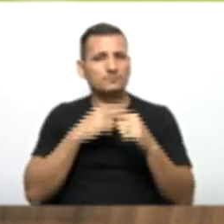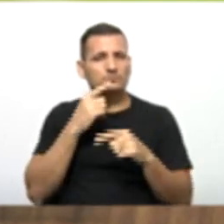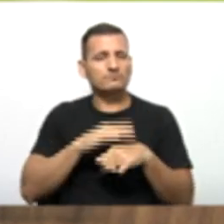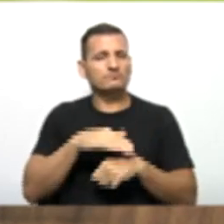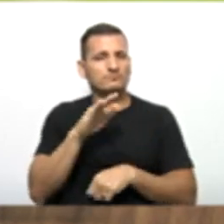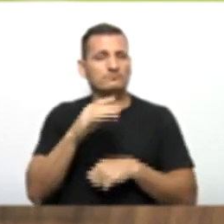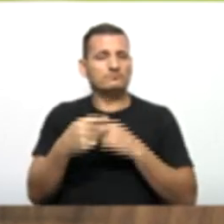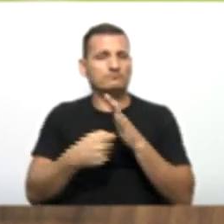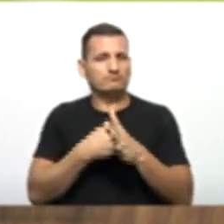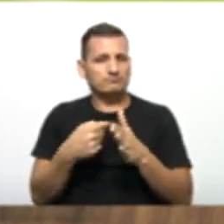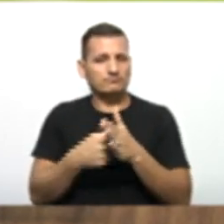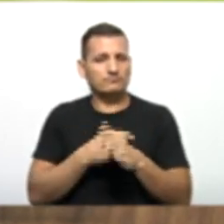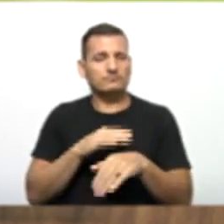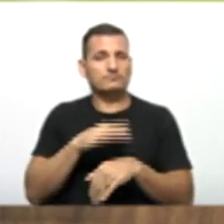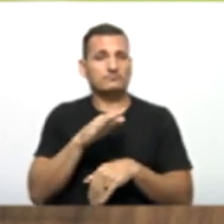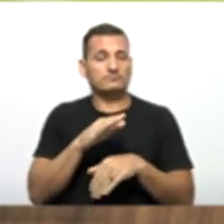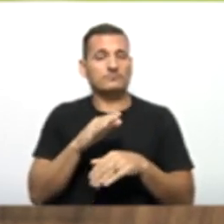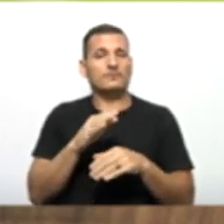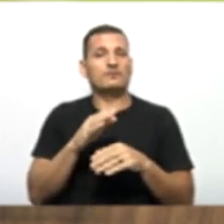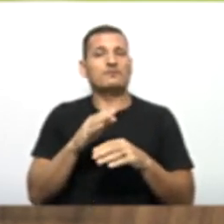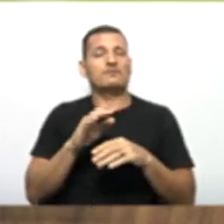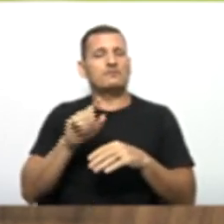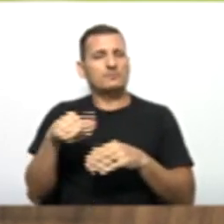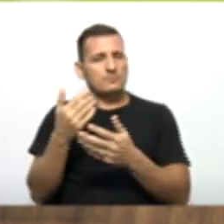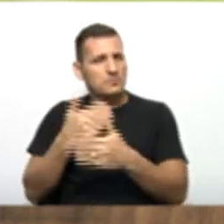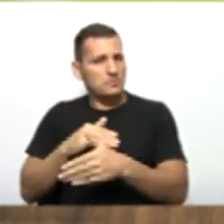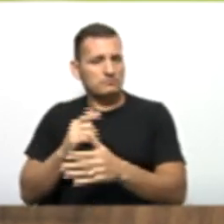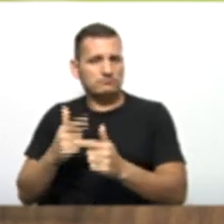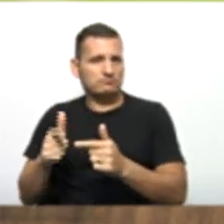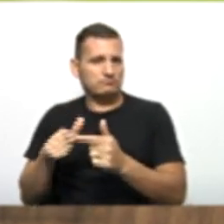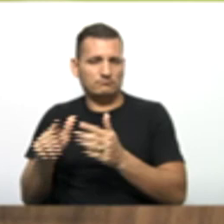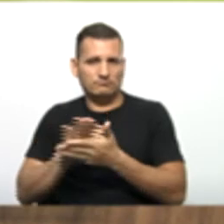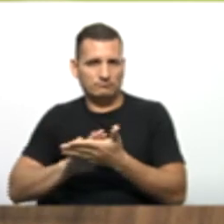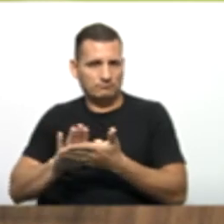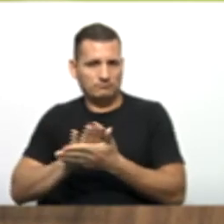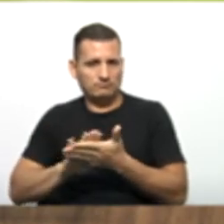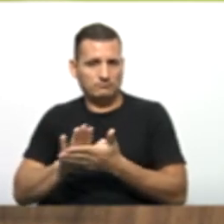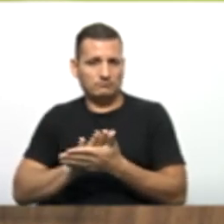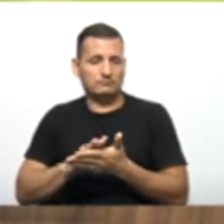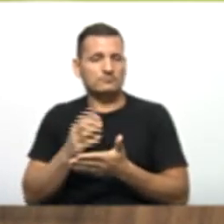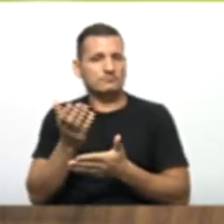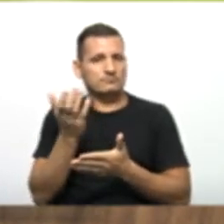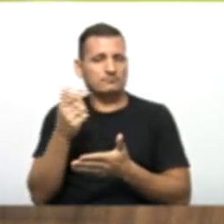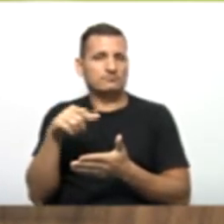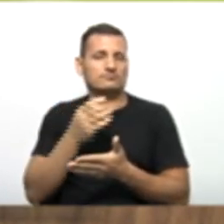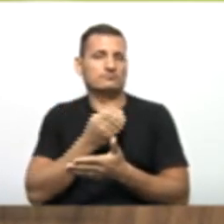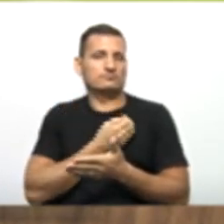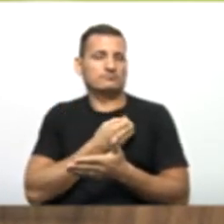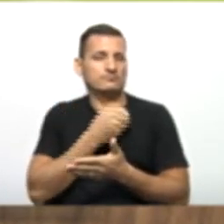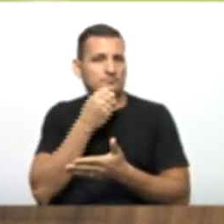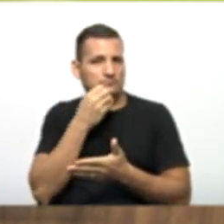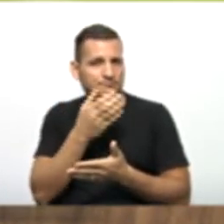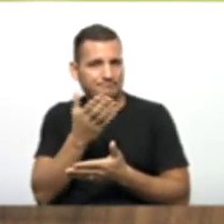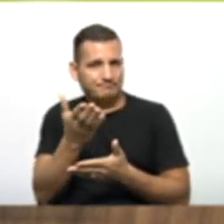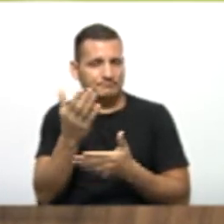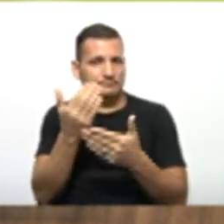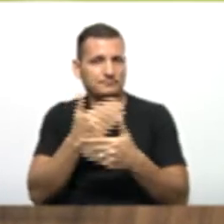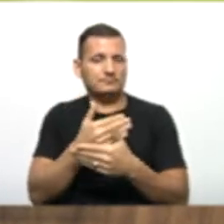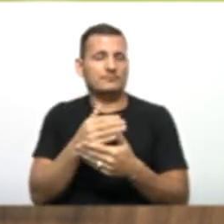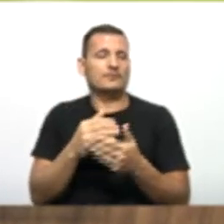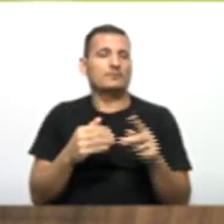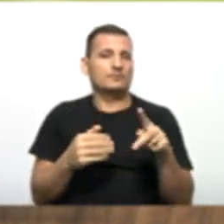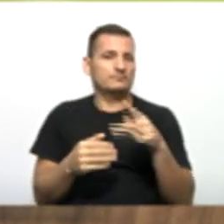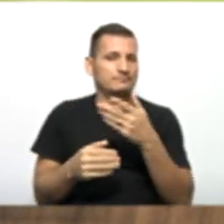que perguntar na hora que vocês foram fazer a prova não tem problema nenhum quero que vocês tirem uma nota boa na própria funcionária também que é isso